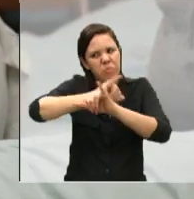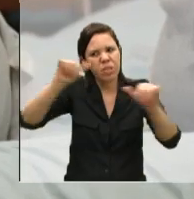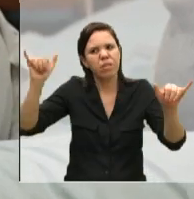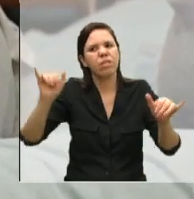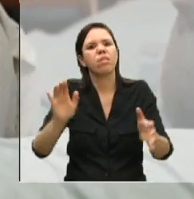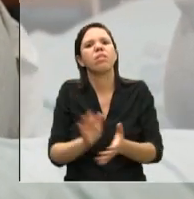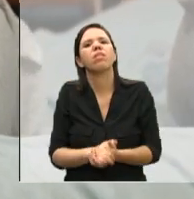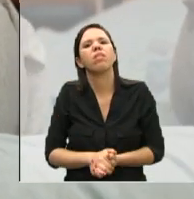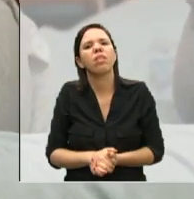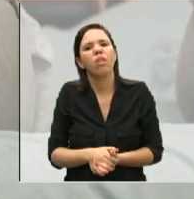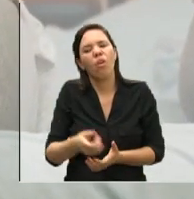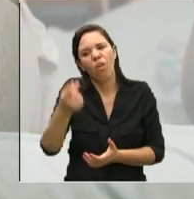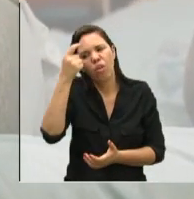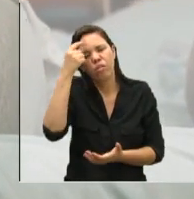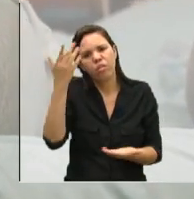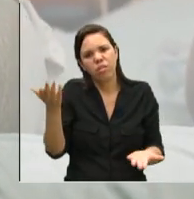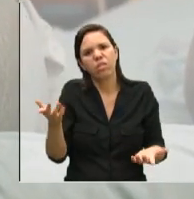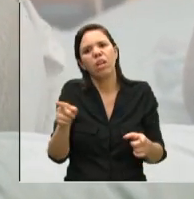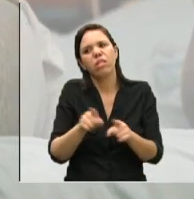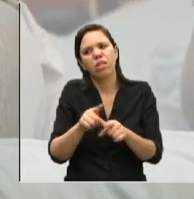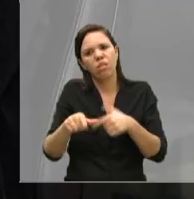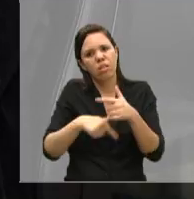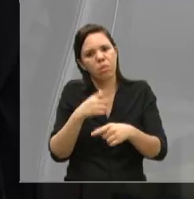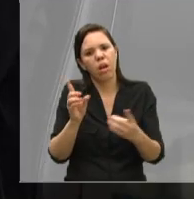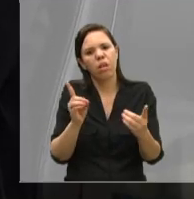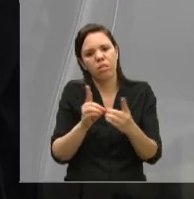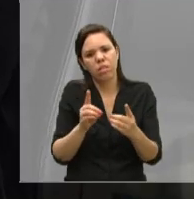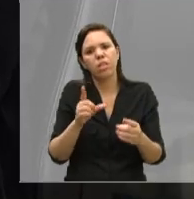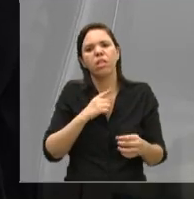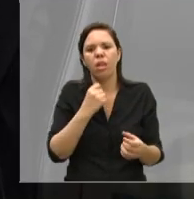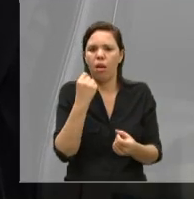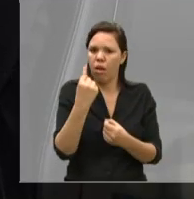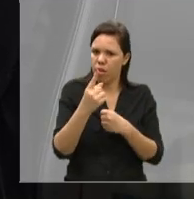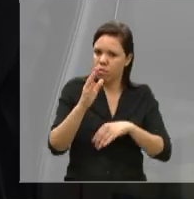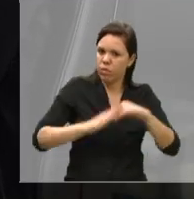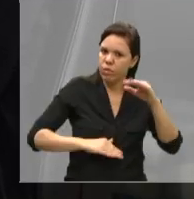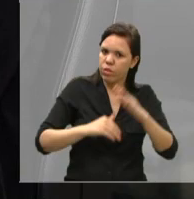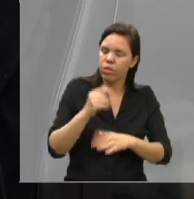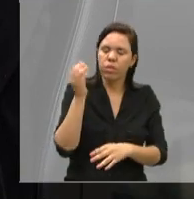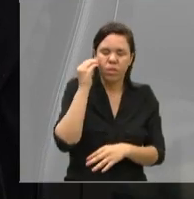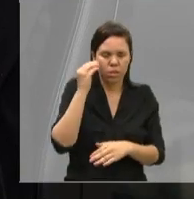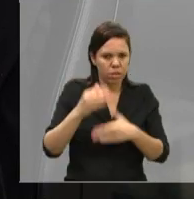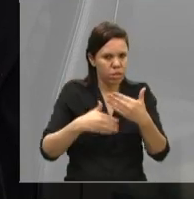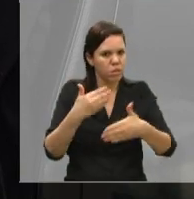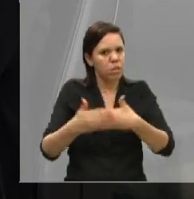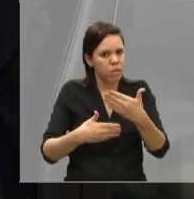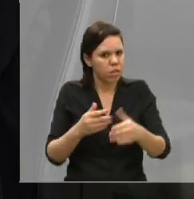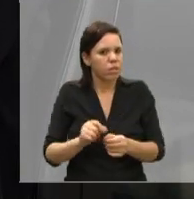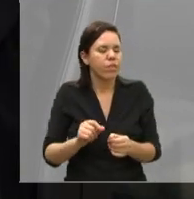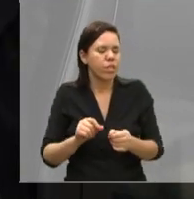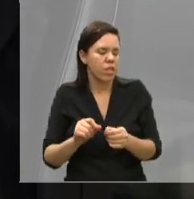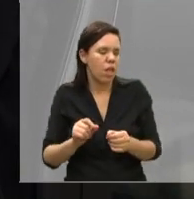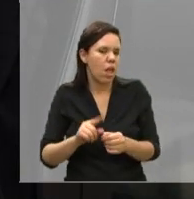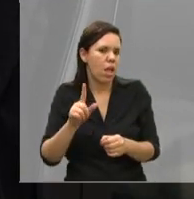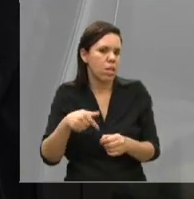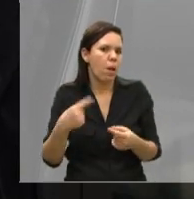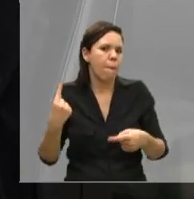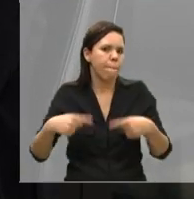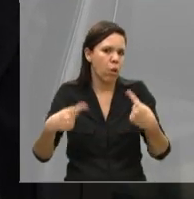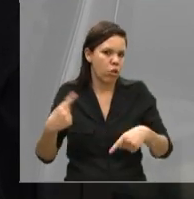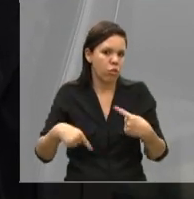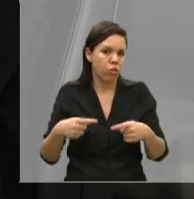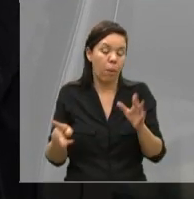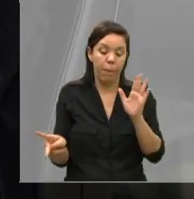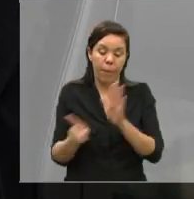rede com os serviços, né? Temos profissionais que tentam fazer esse processo, mas eu acho que isso precisaria ser uma política mais